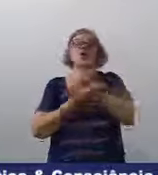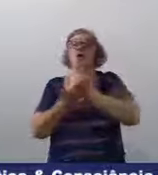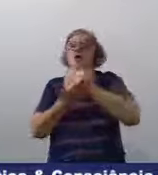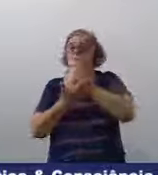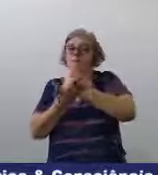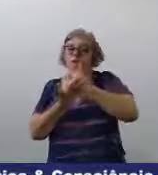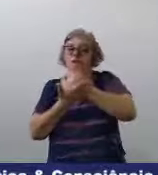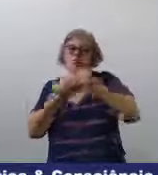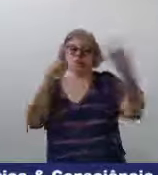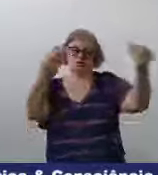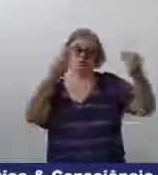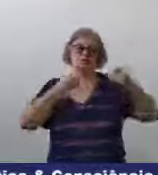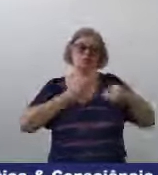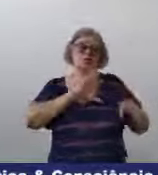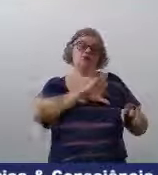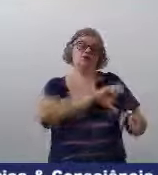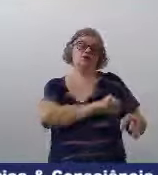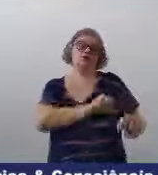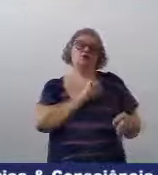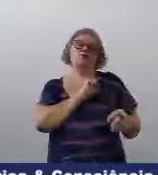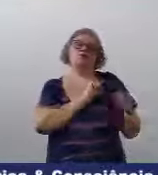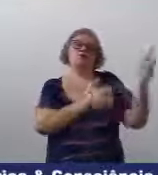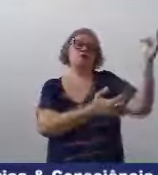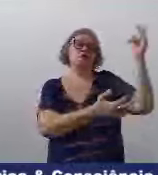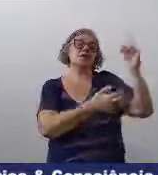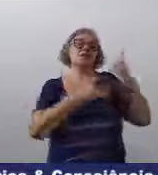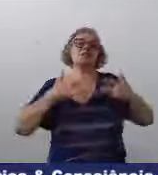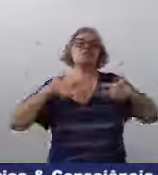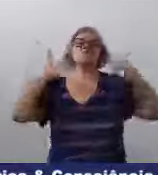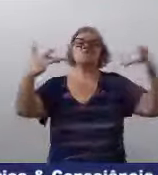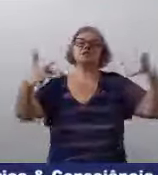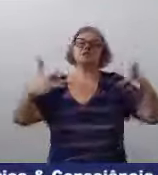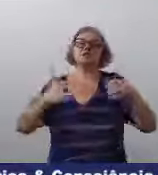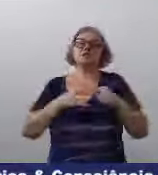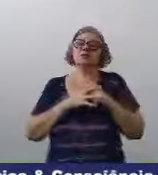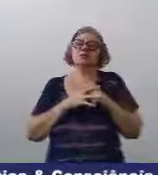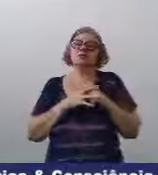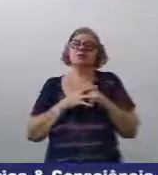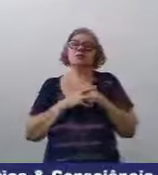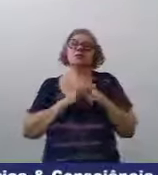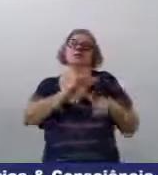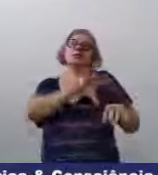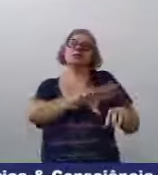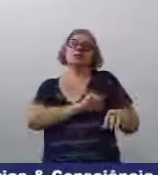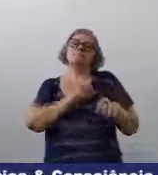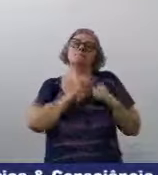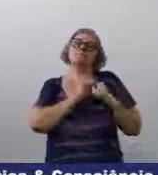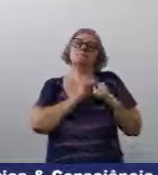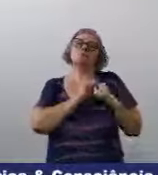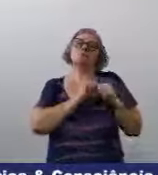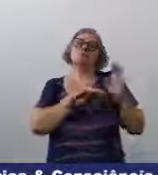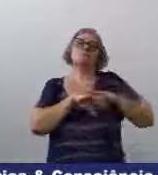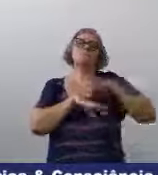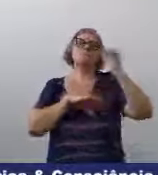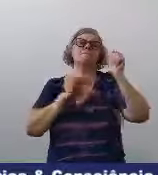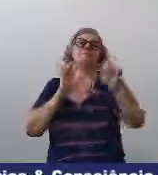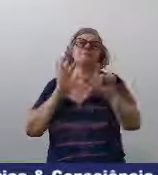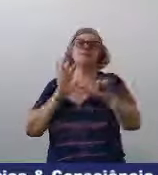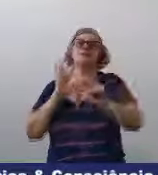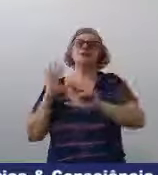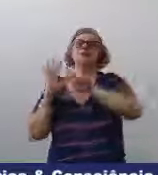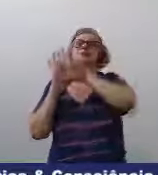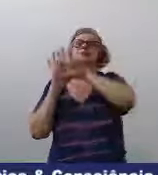remédios que virão através do amor, através da fraternidade. E amor é a